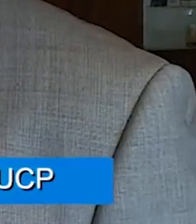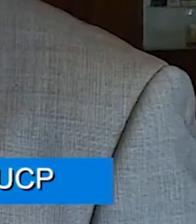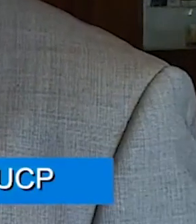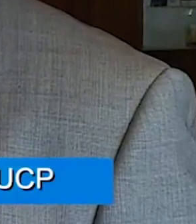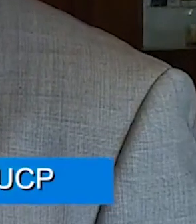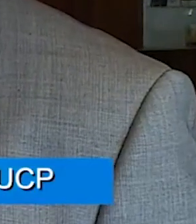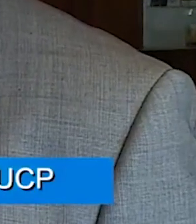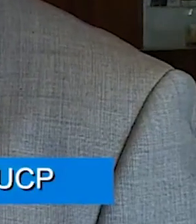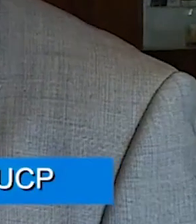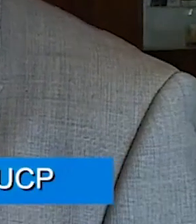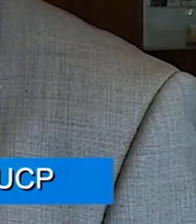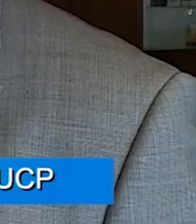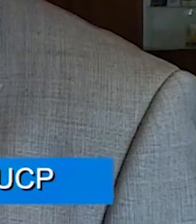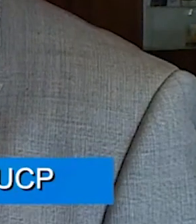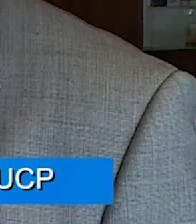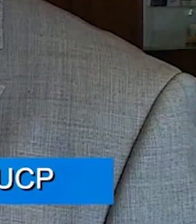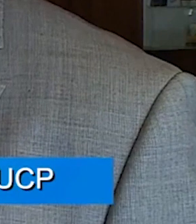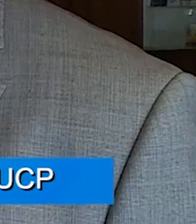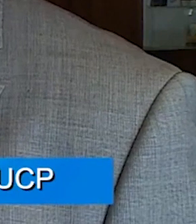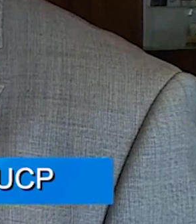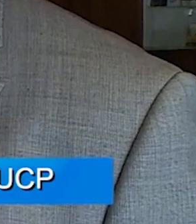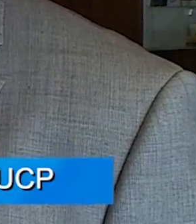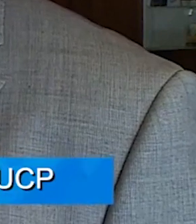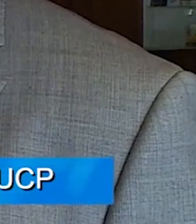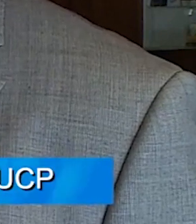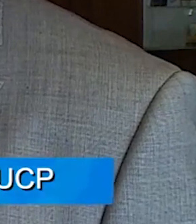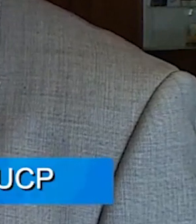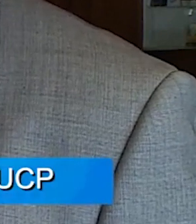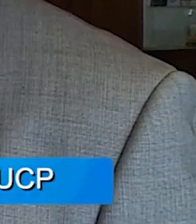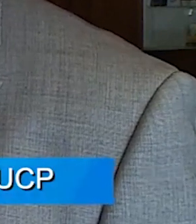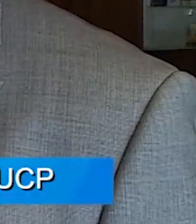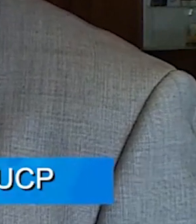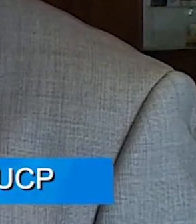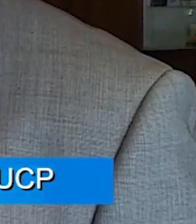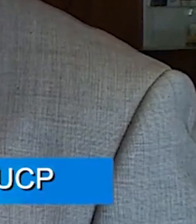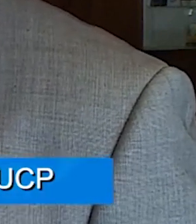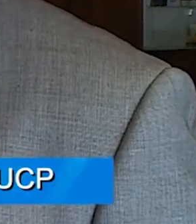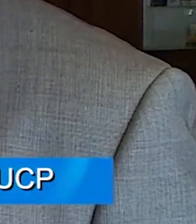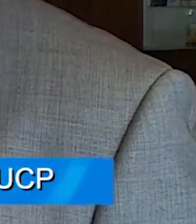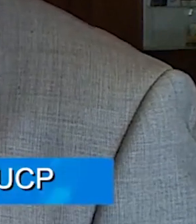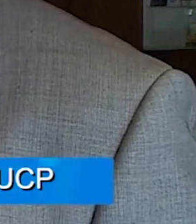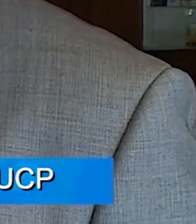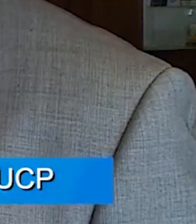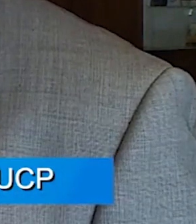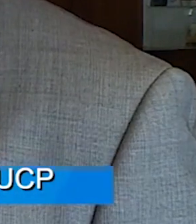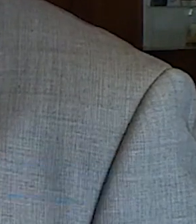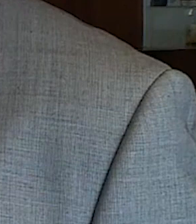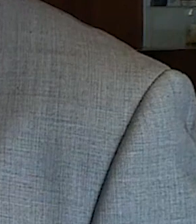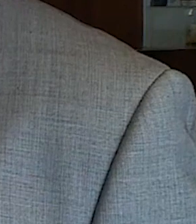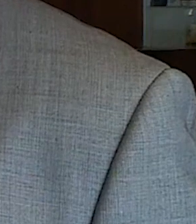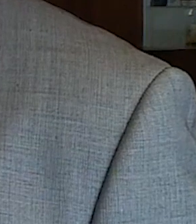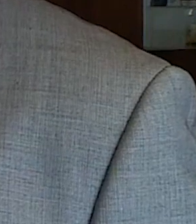Francisco tem insistido muito para a teologia e para as escolas de teologia, que é pensarem-se a partir da categoria exatamente do